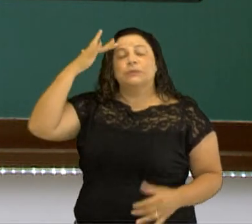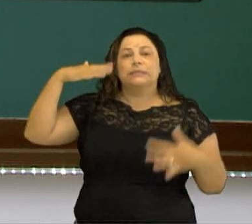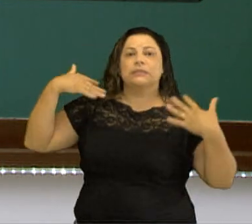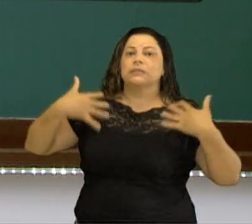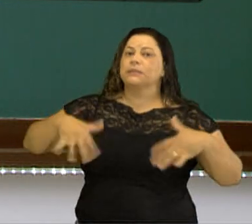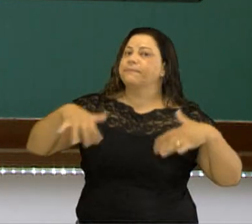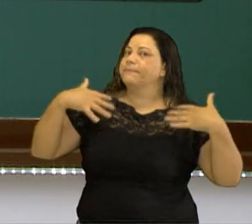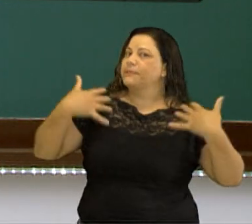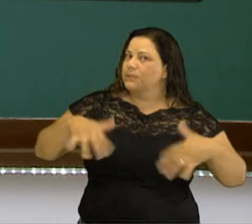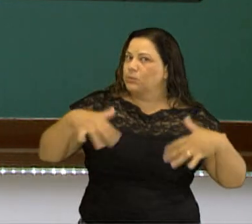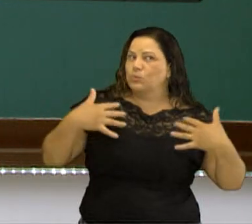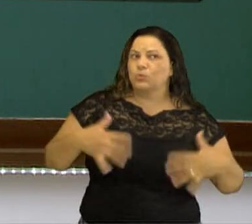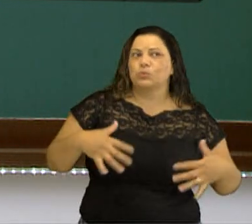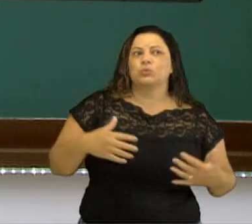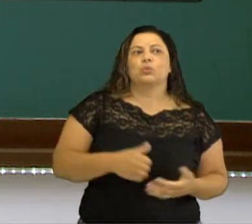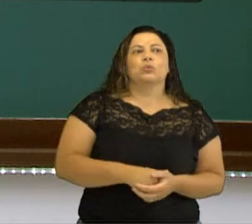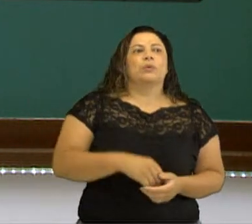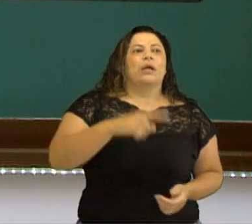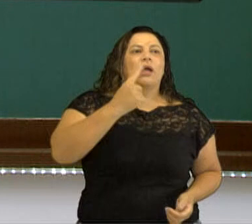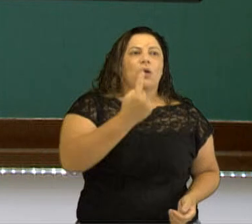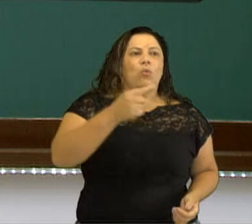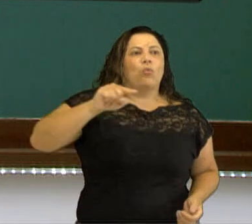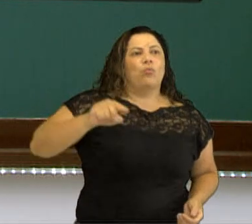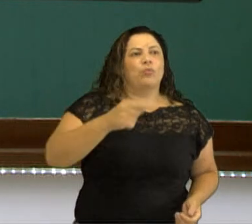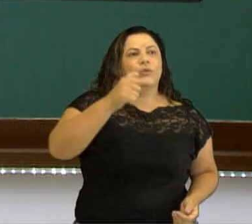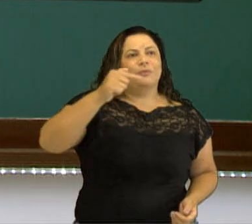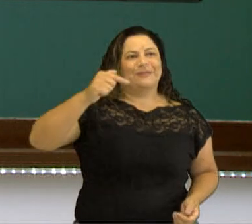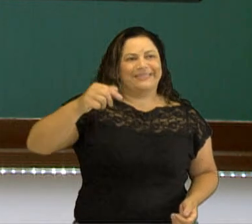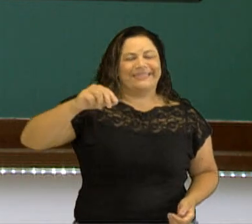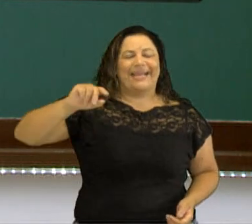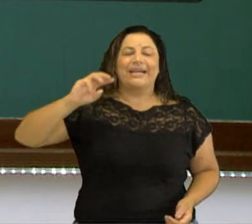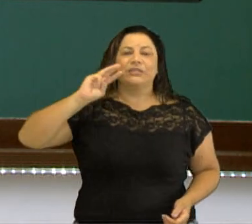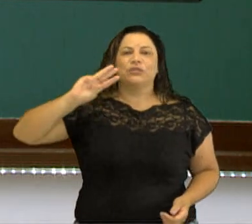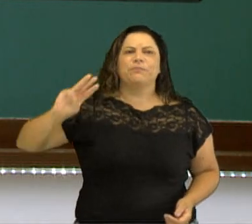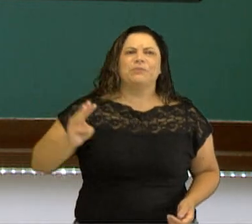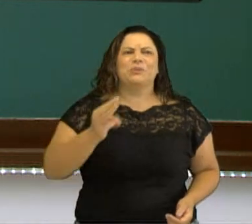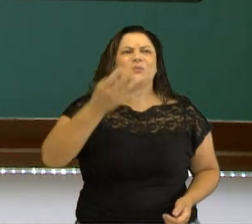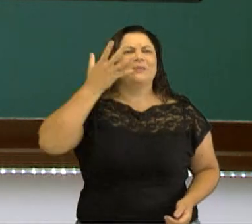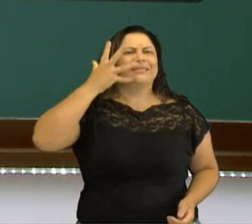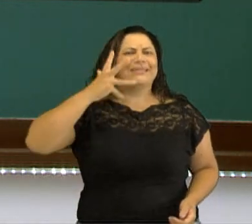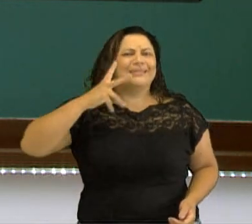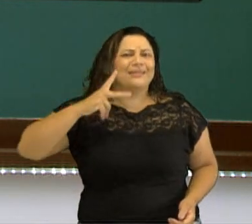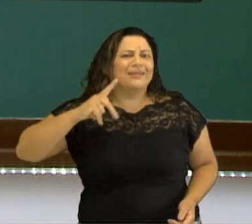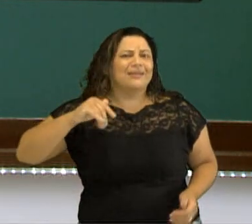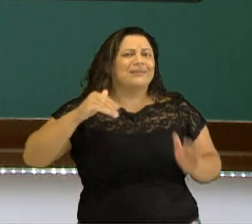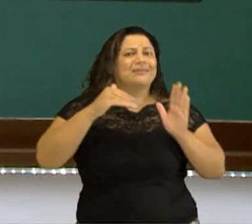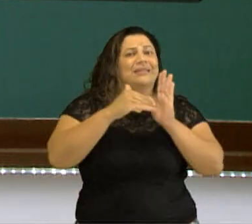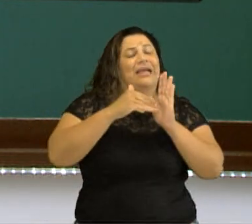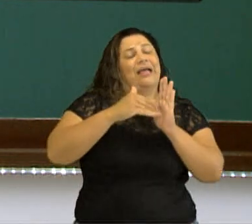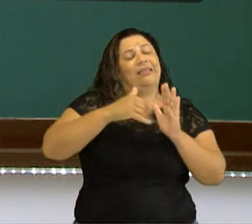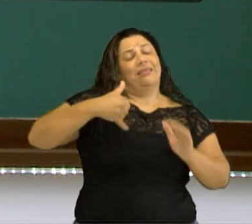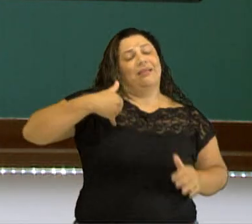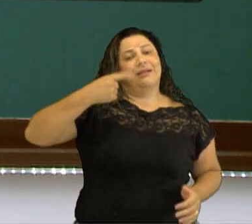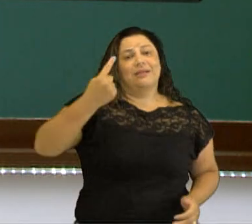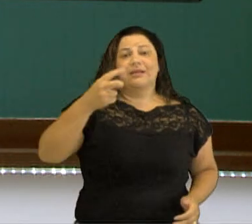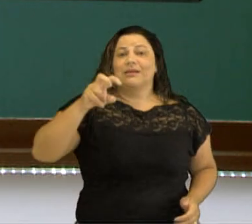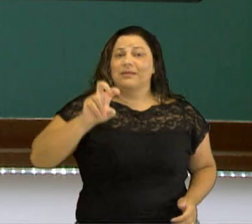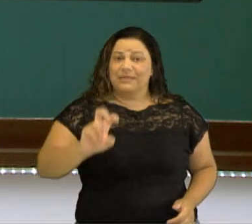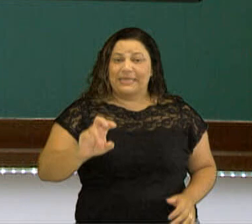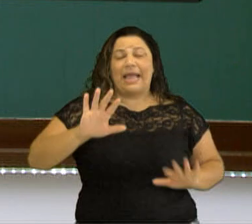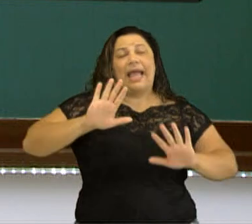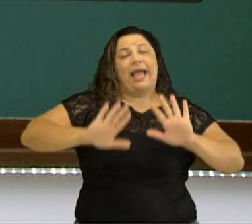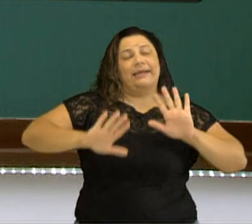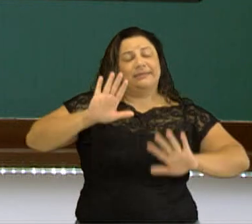tanto conhecimento sobre isso. E 1,7 milhões são crianças até 15 anos, que às vezes contraíram da mãe quando